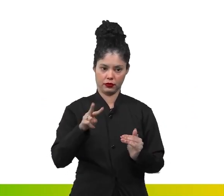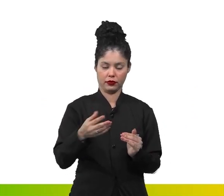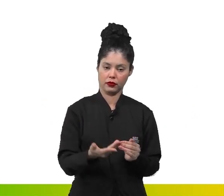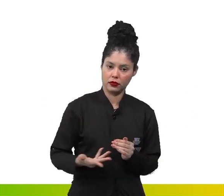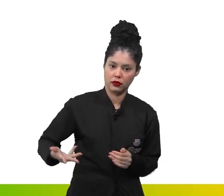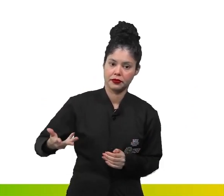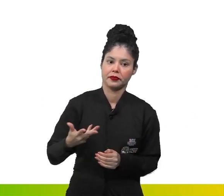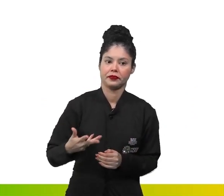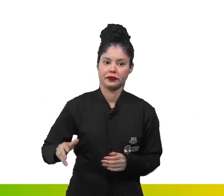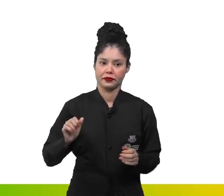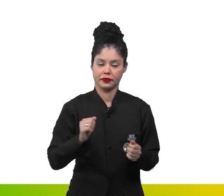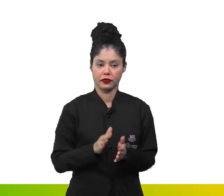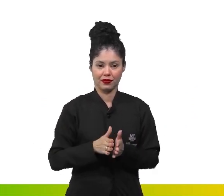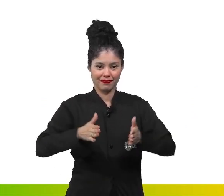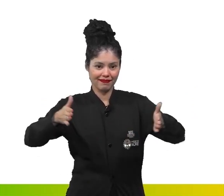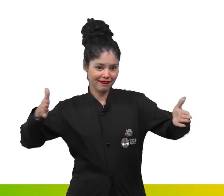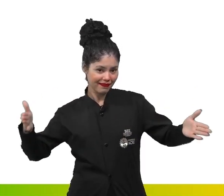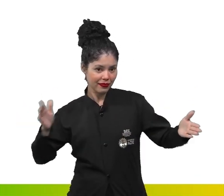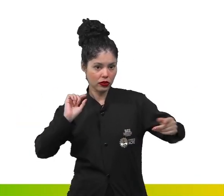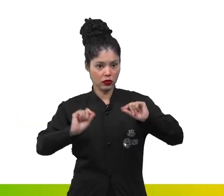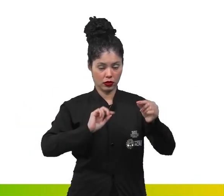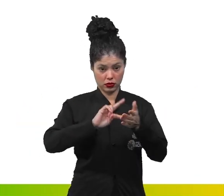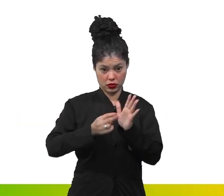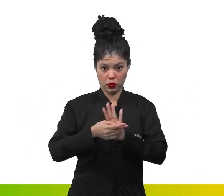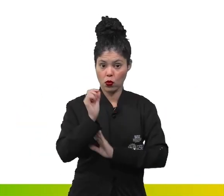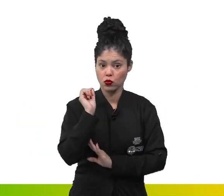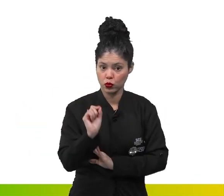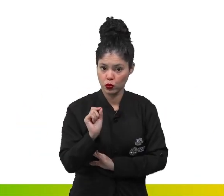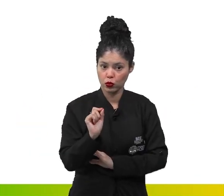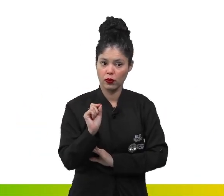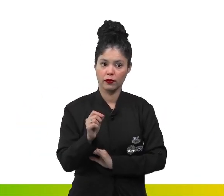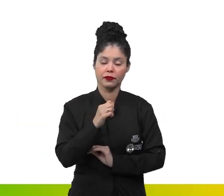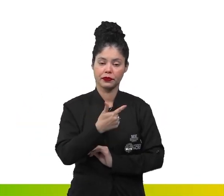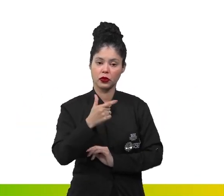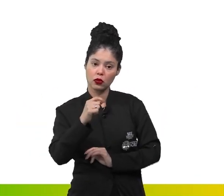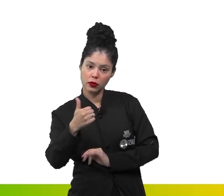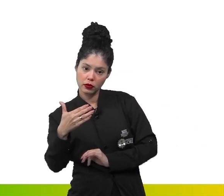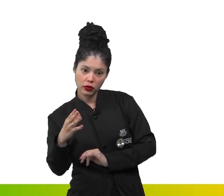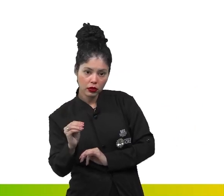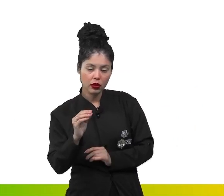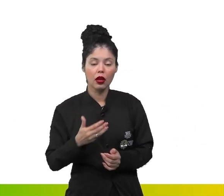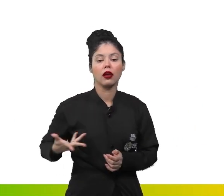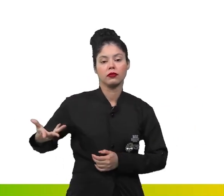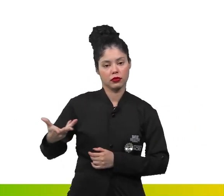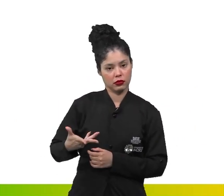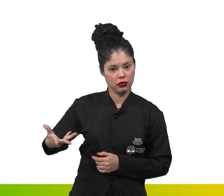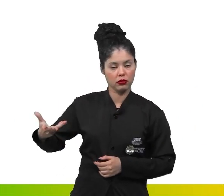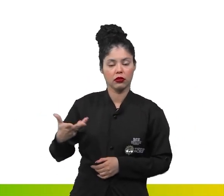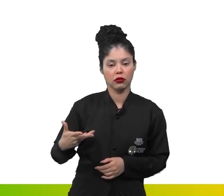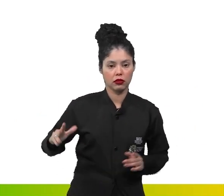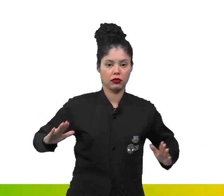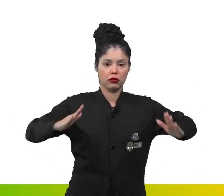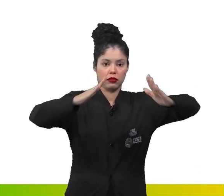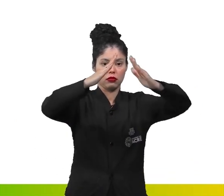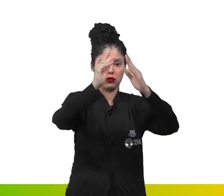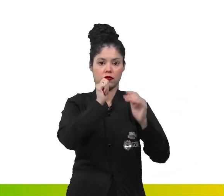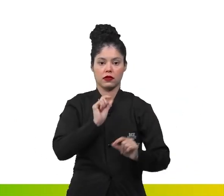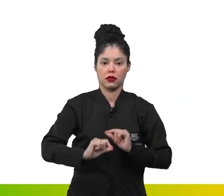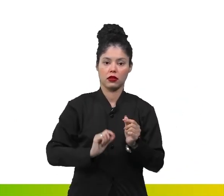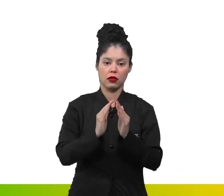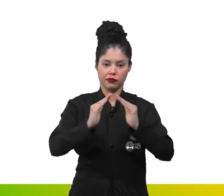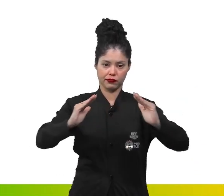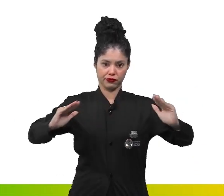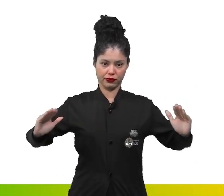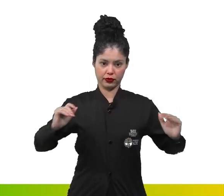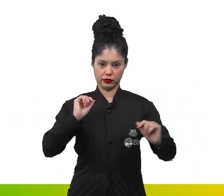de uma pirâmide mais larga. O que isso quer dizer? Quer dizer que em 2010, a base aí da pirâmide etária, sendo mais